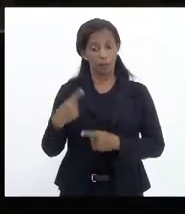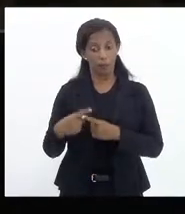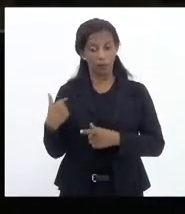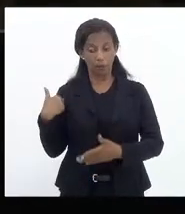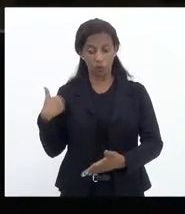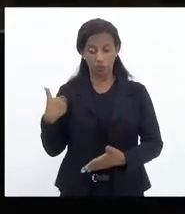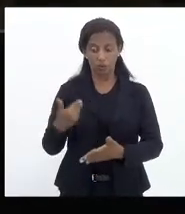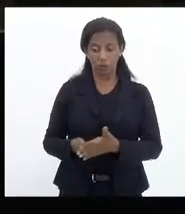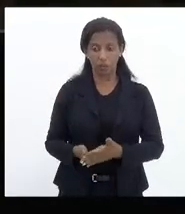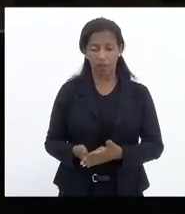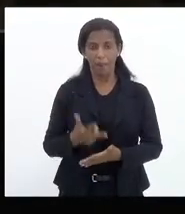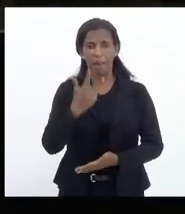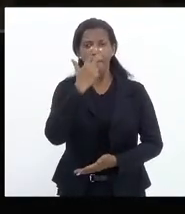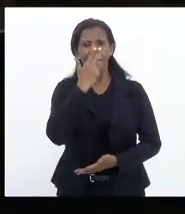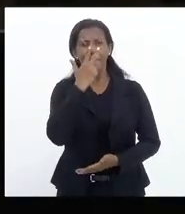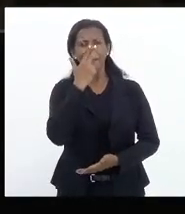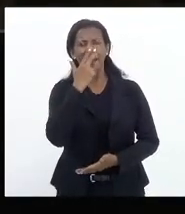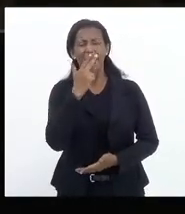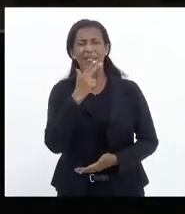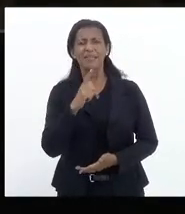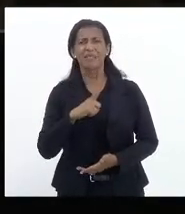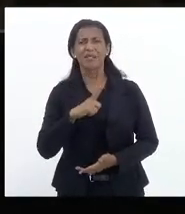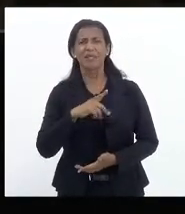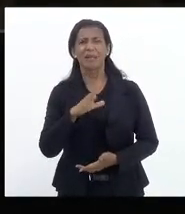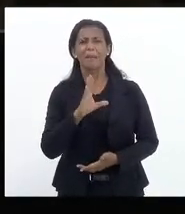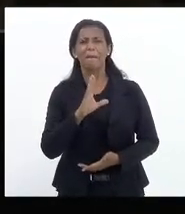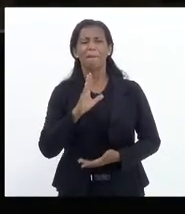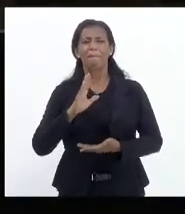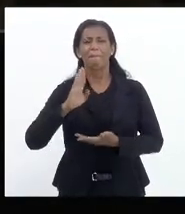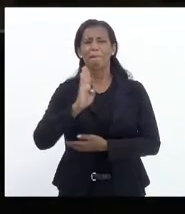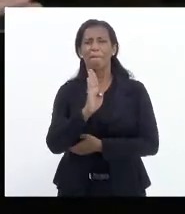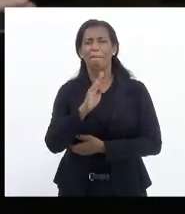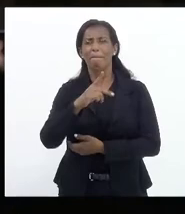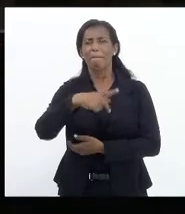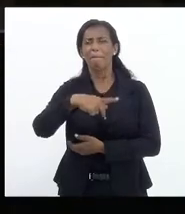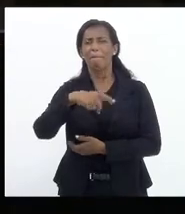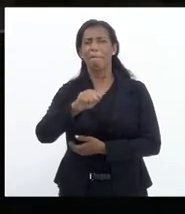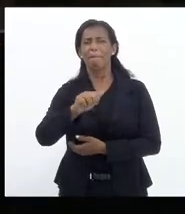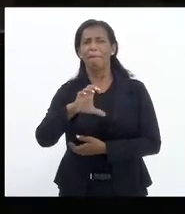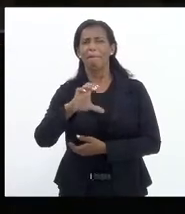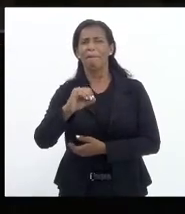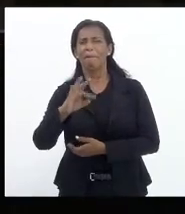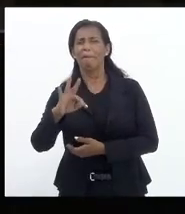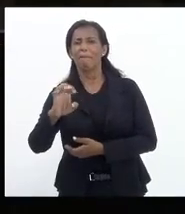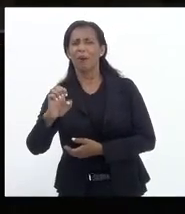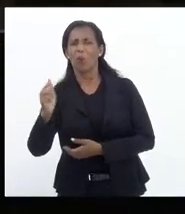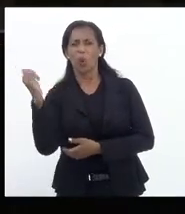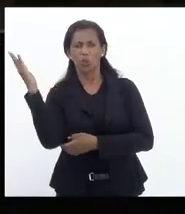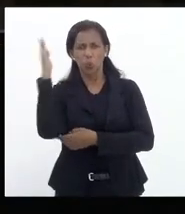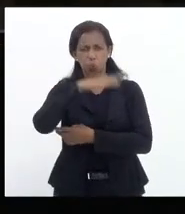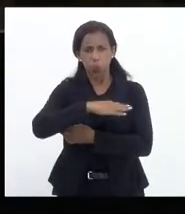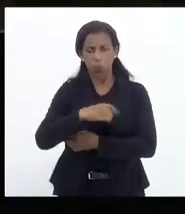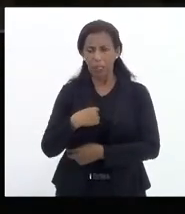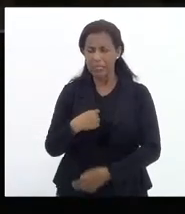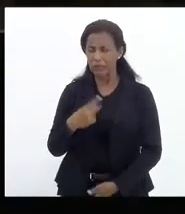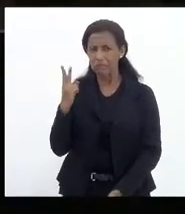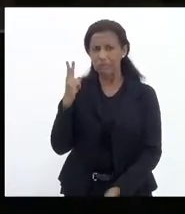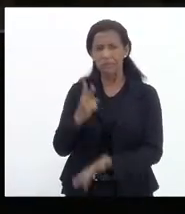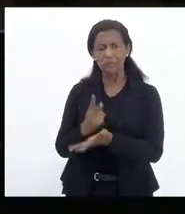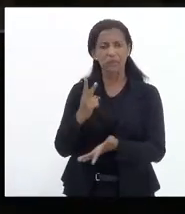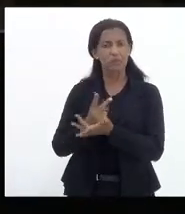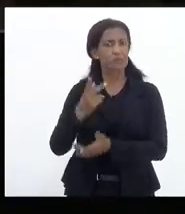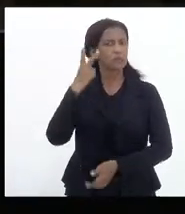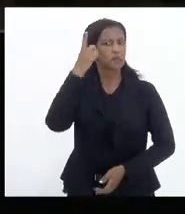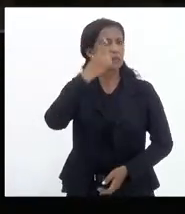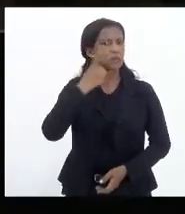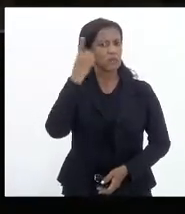né que parece que vai ter o pacote das maldades né Isso é pessoal tá para chegar o pacote das maldades eu sempre fui uma Deputado aqui na